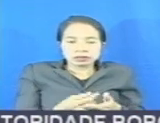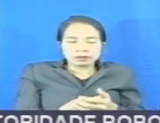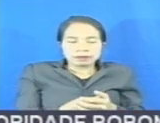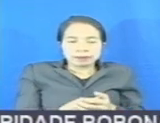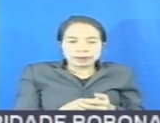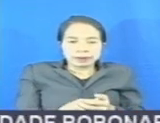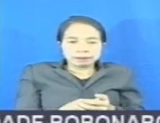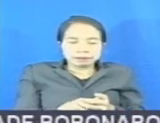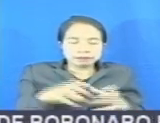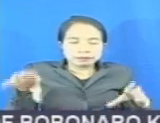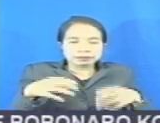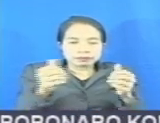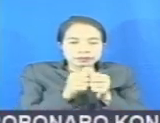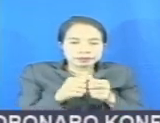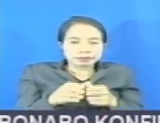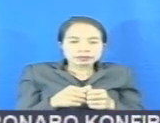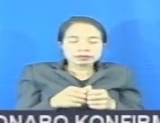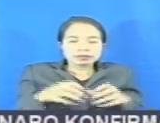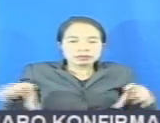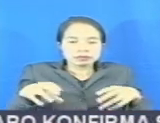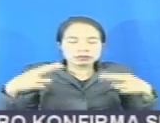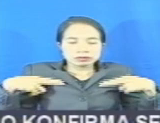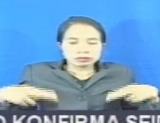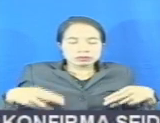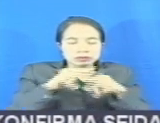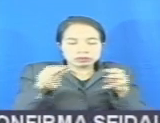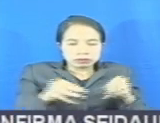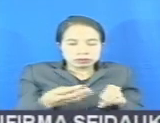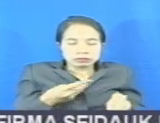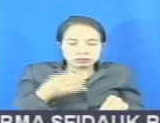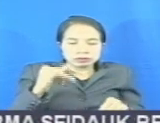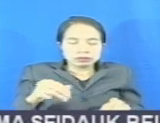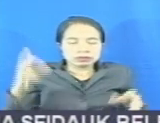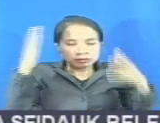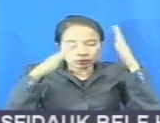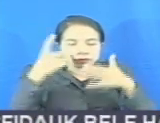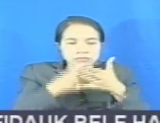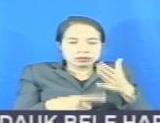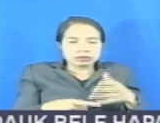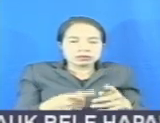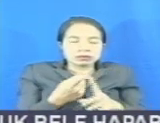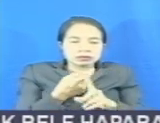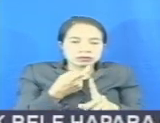autor direção serviço saúde município dele problema saída maga está a ser a rona husi parte saúde de linha